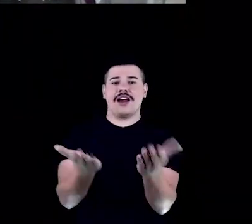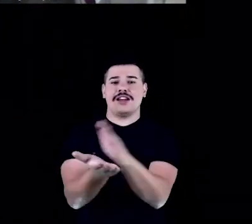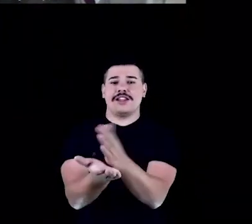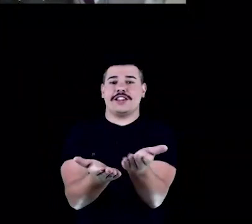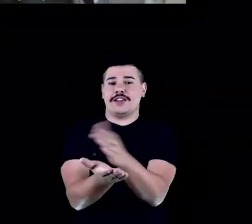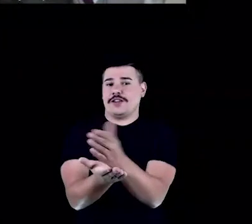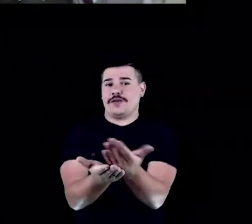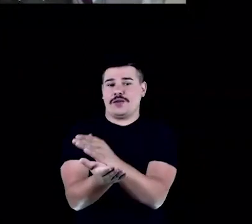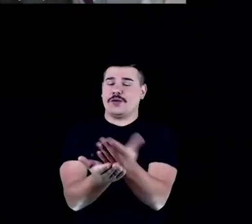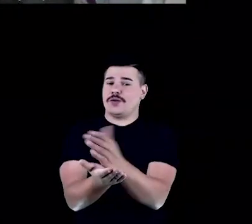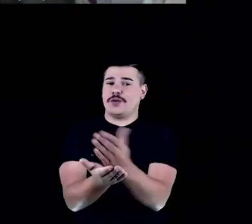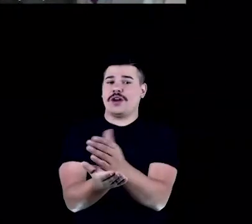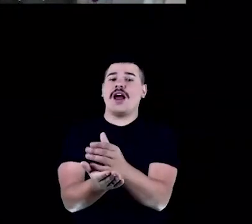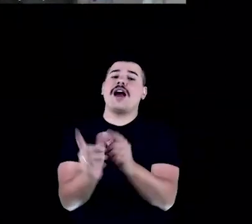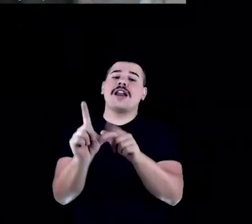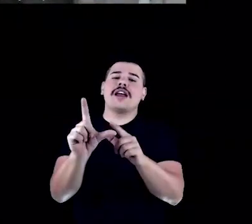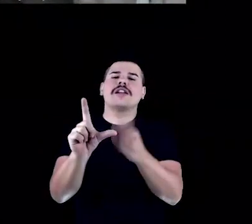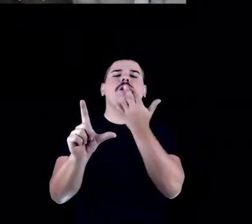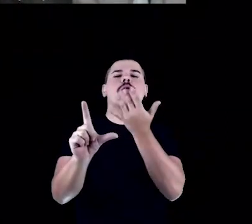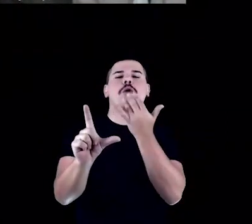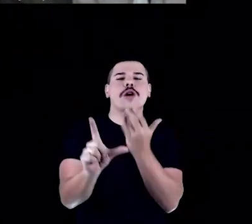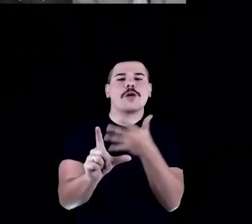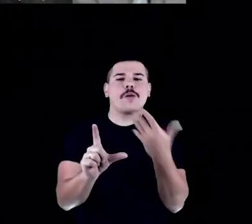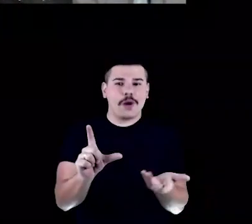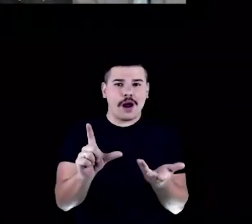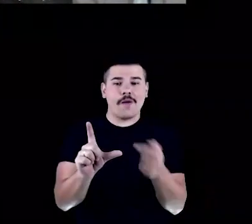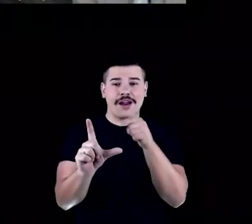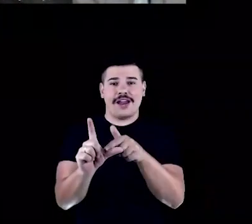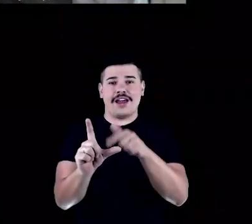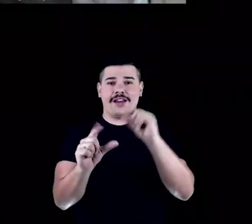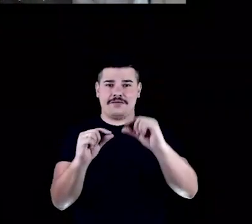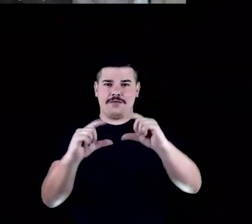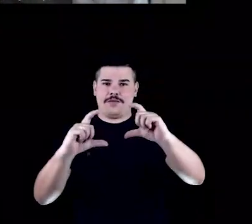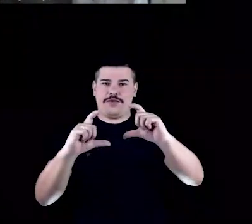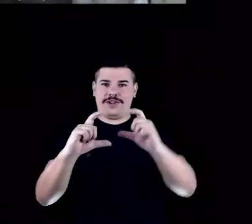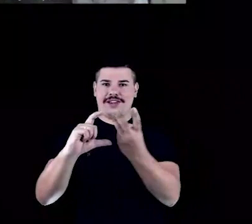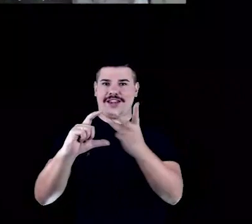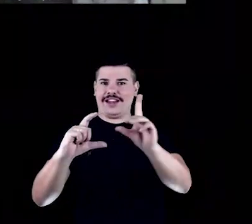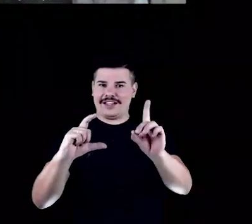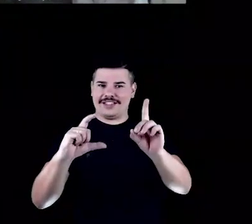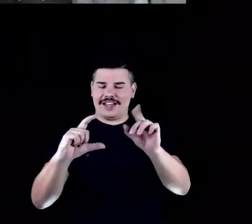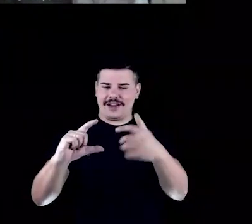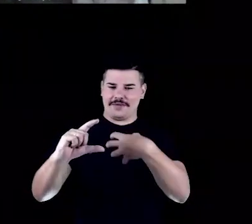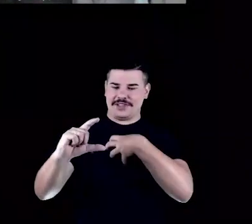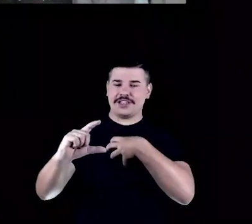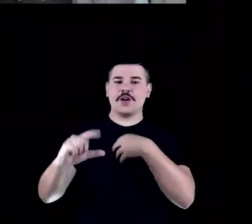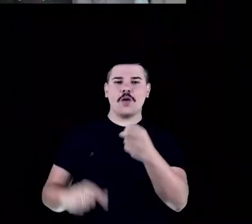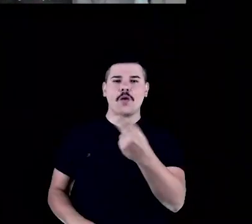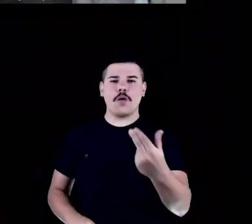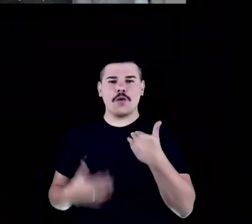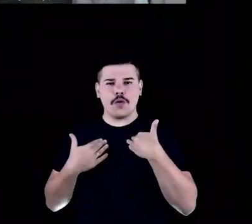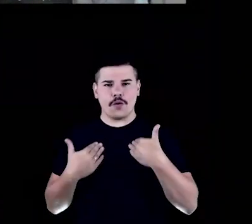né? Se a letra é de que cor ela é, se ela é 2D, se ela é 3D, se ela mexe no tempo, né? E